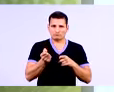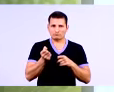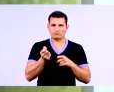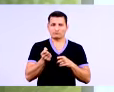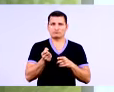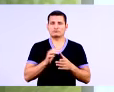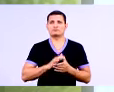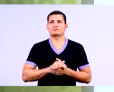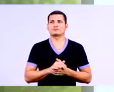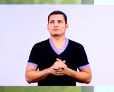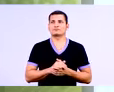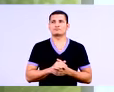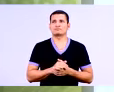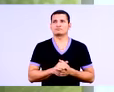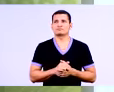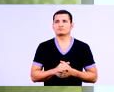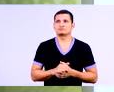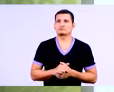Já